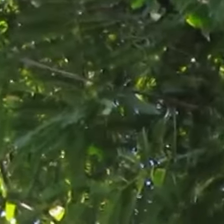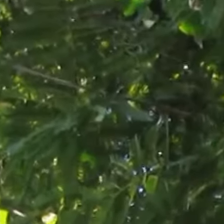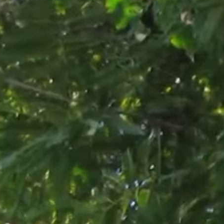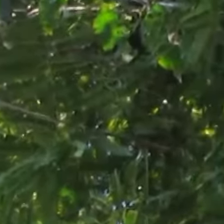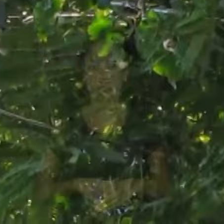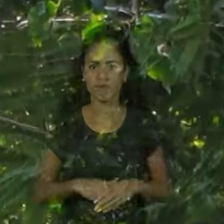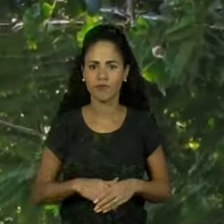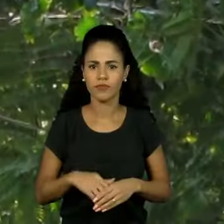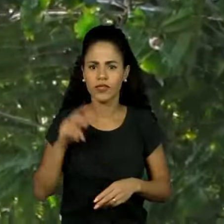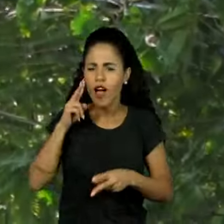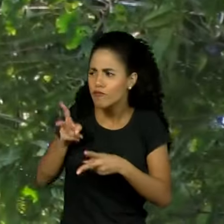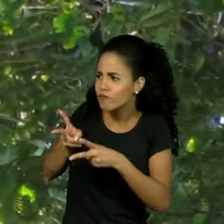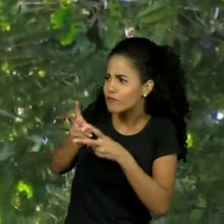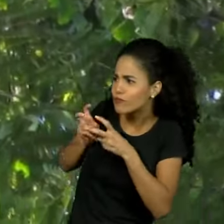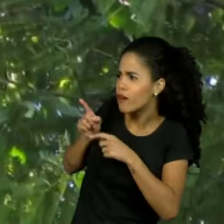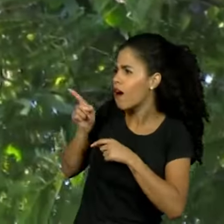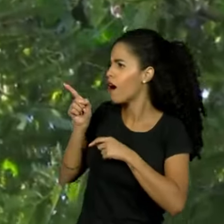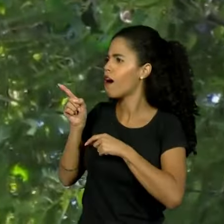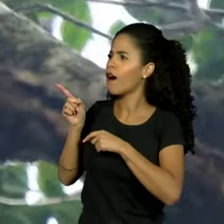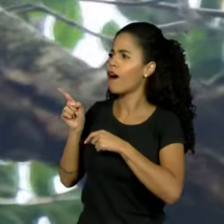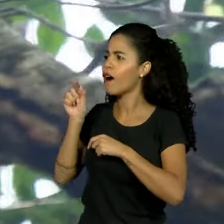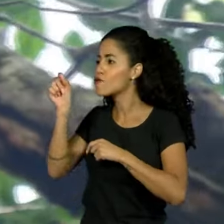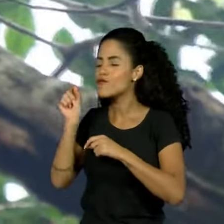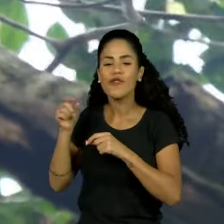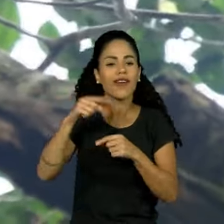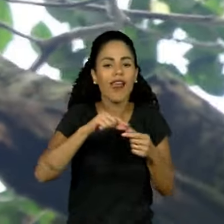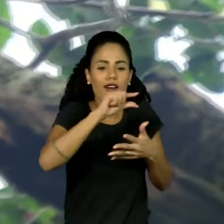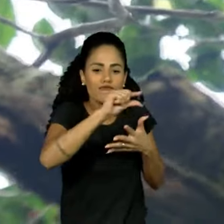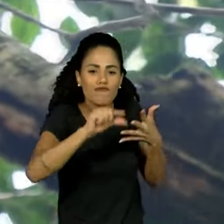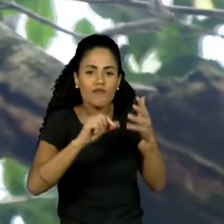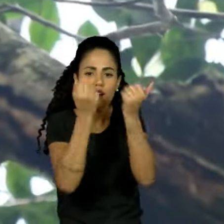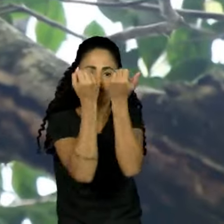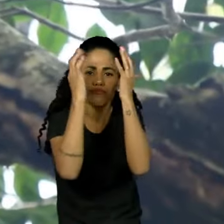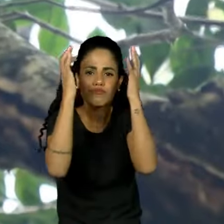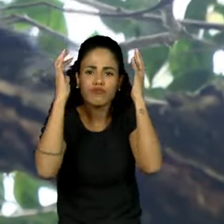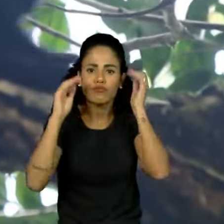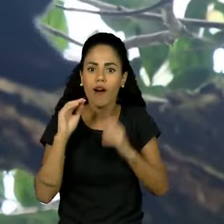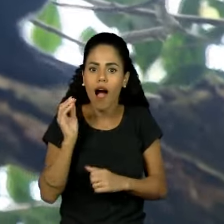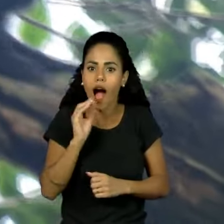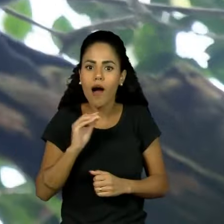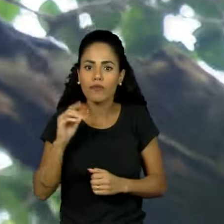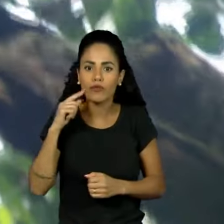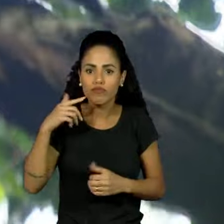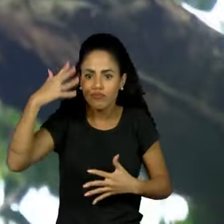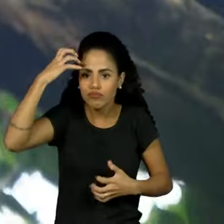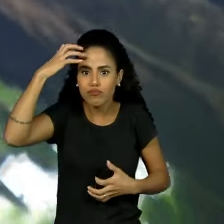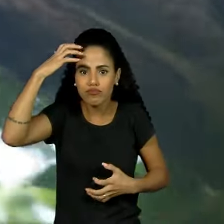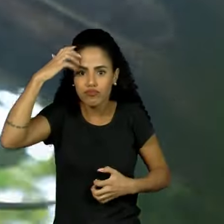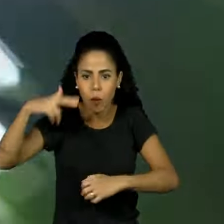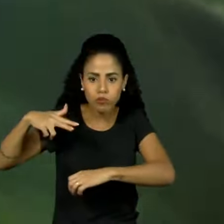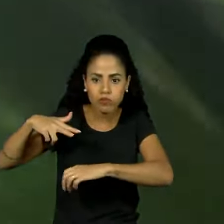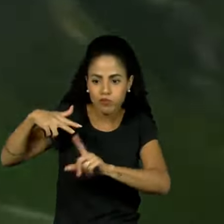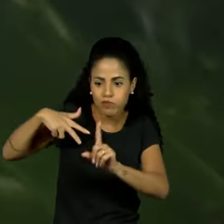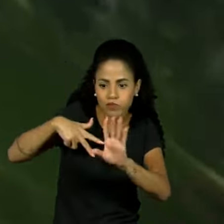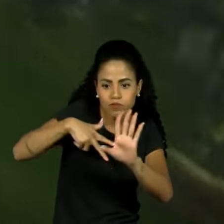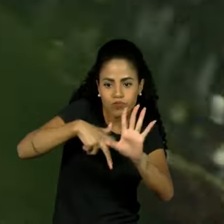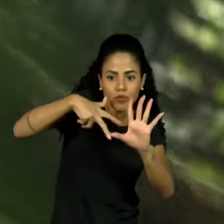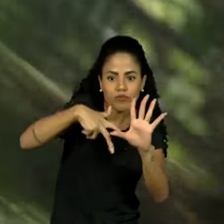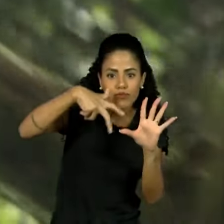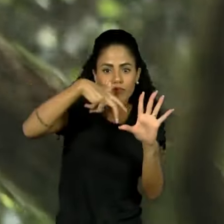O som miudinho ouvido na Mata Atlântica e a movimentação rápida nas copas das árvores podem indicar